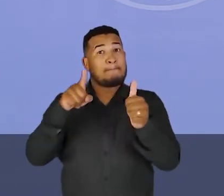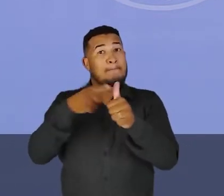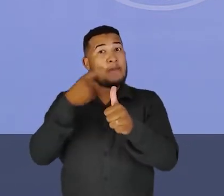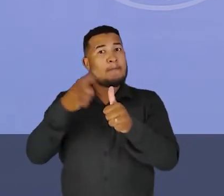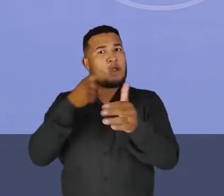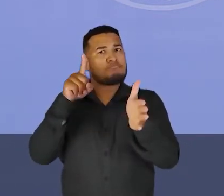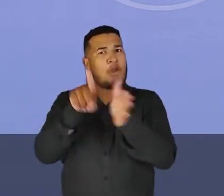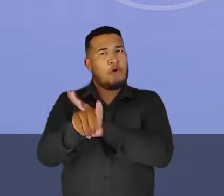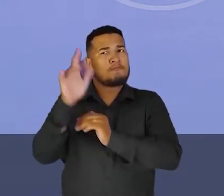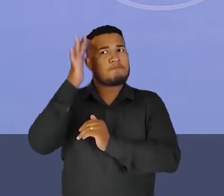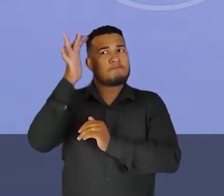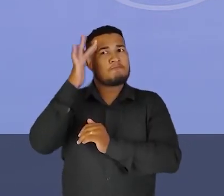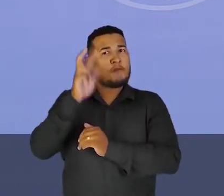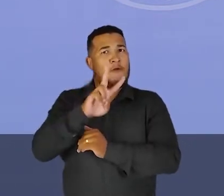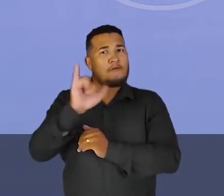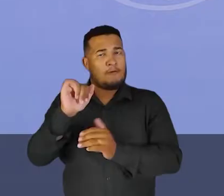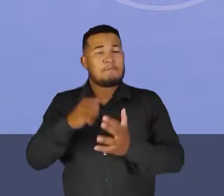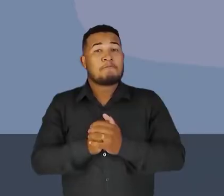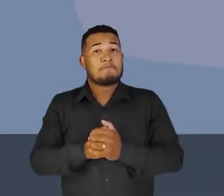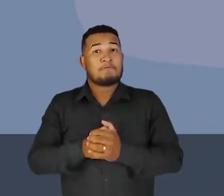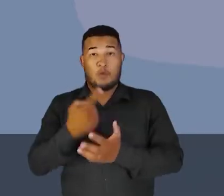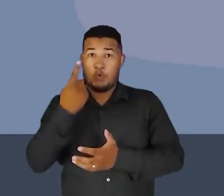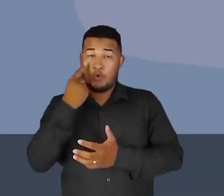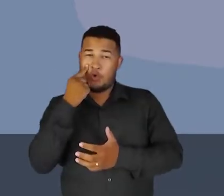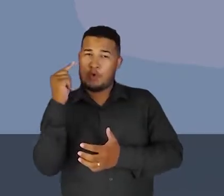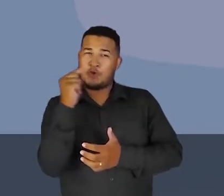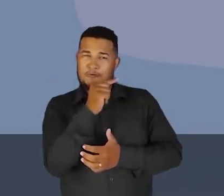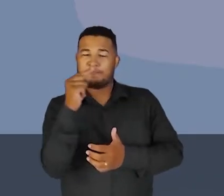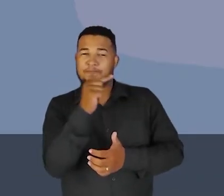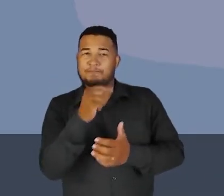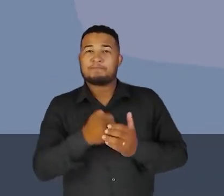E eu gostaria que vocês observassem no slide